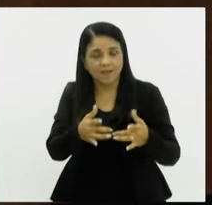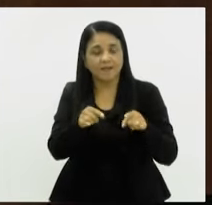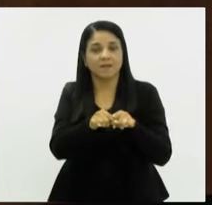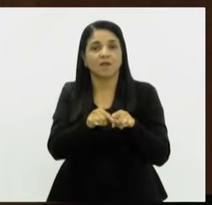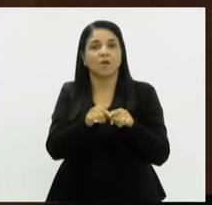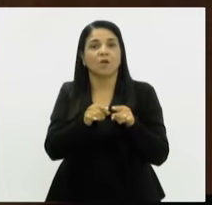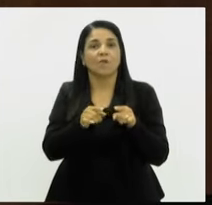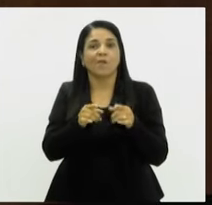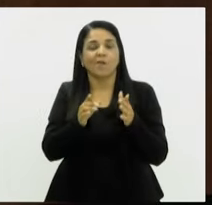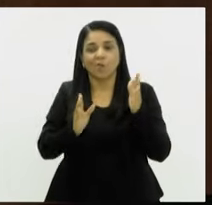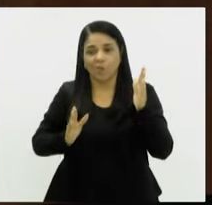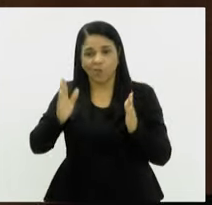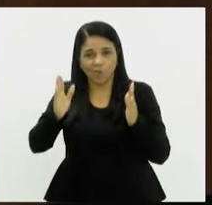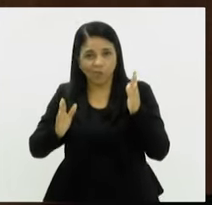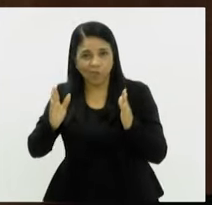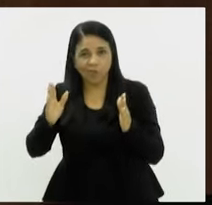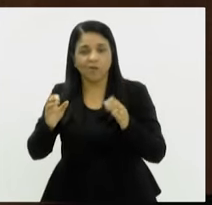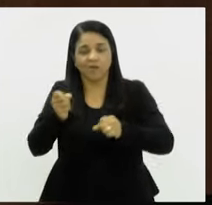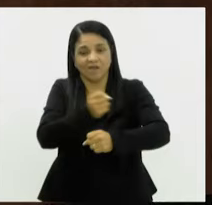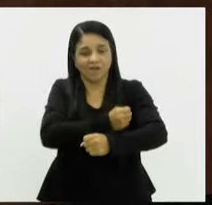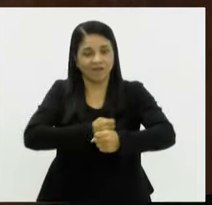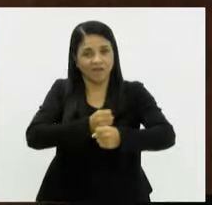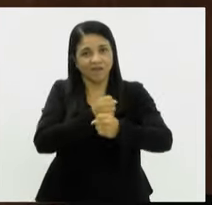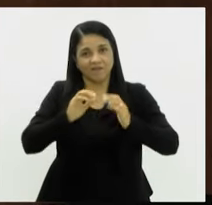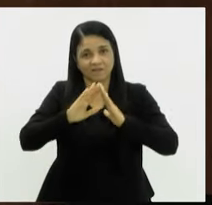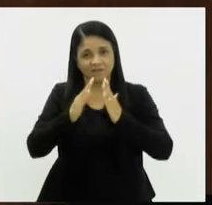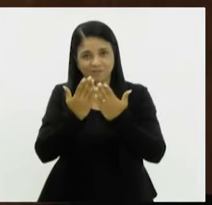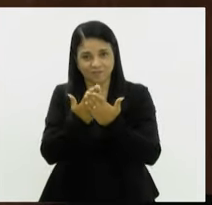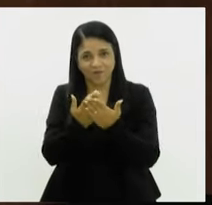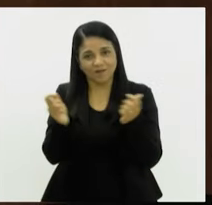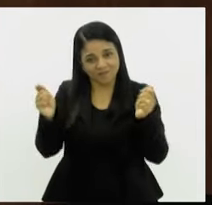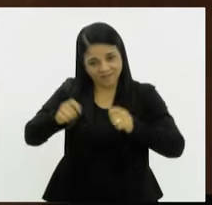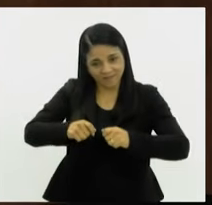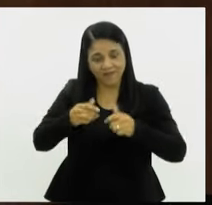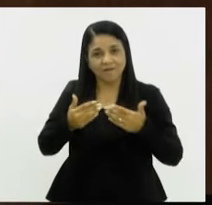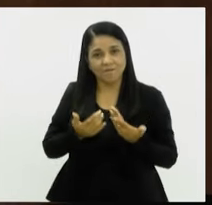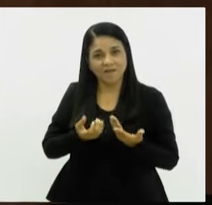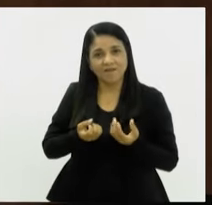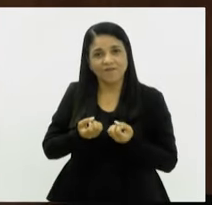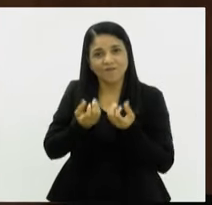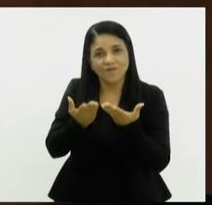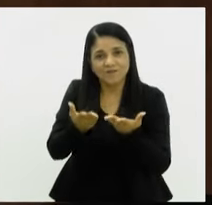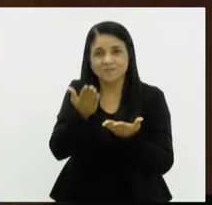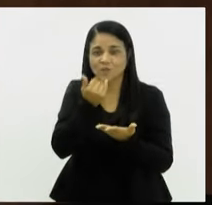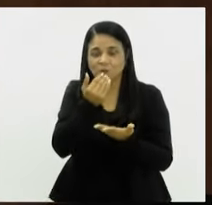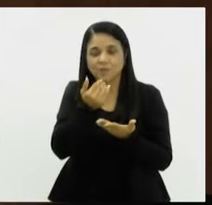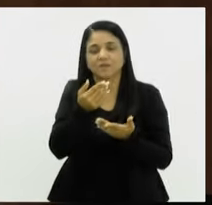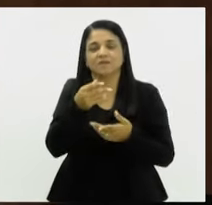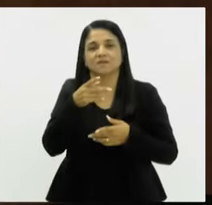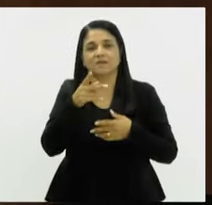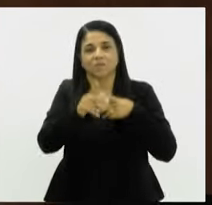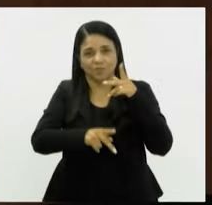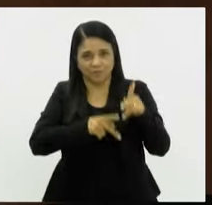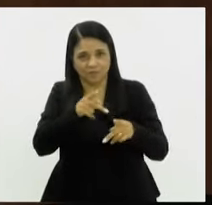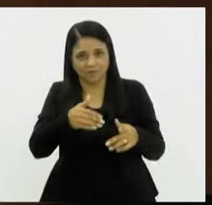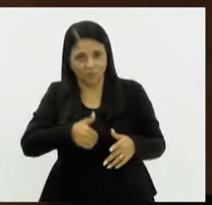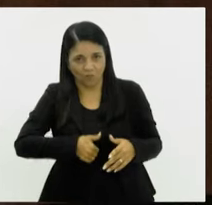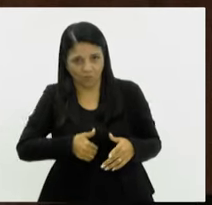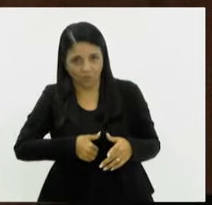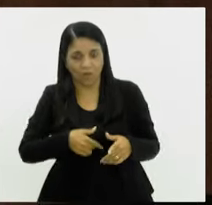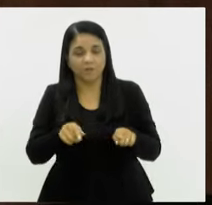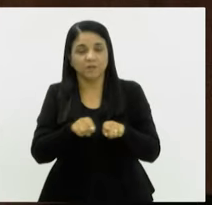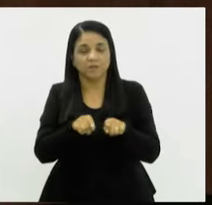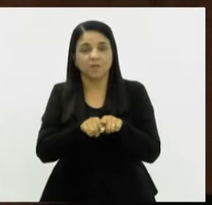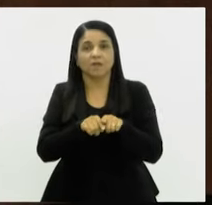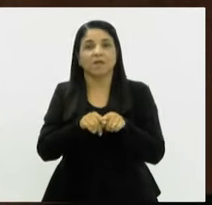toda uma infraestrutura, uma cozinha montada para atender as comunidades. E a gente defende escola como centro comunitário também. Infelizmente, a gente aprovou